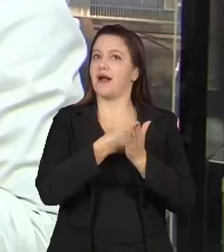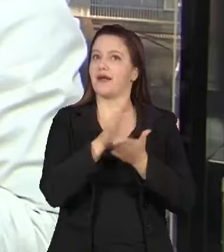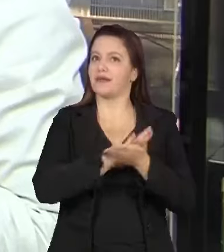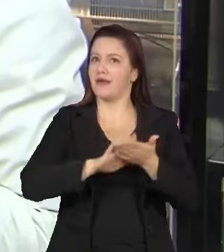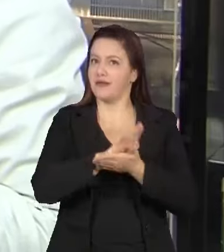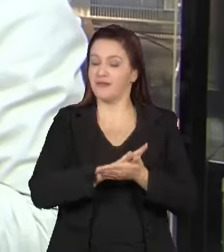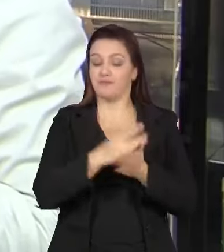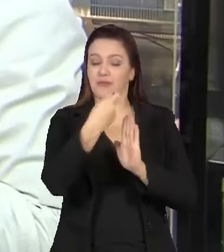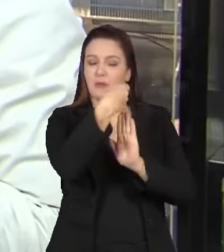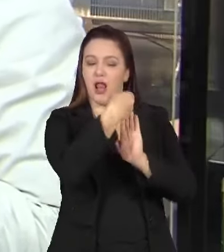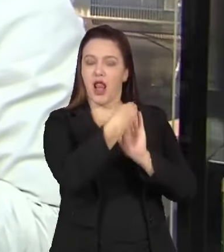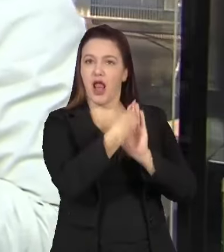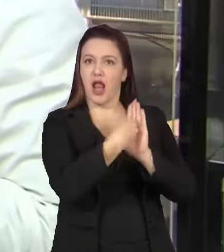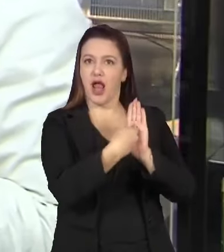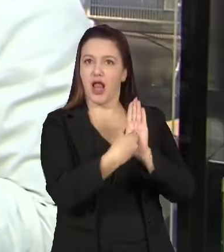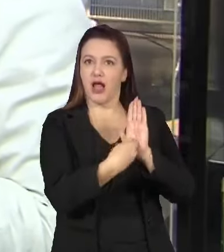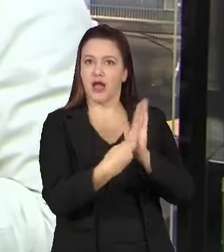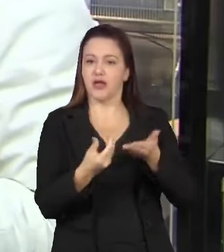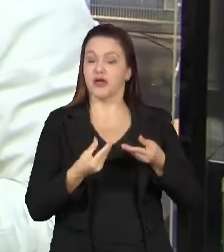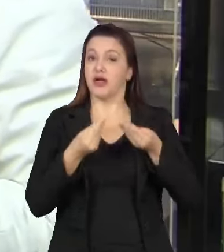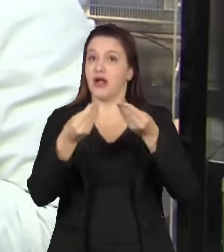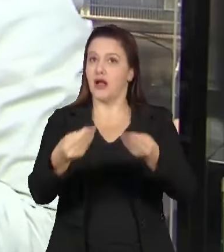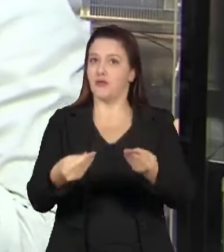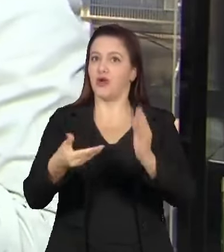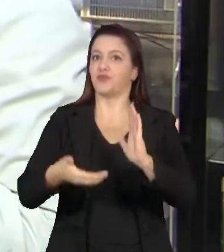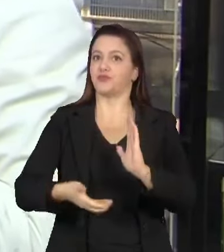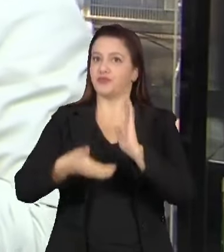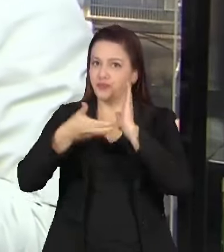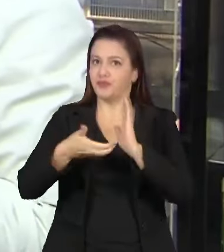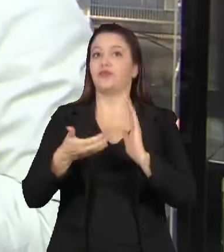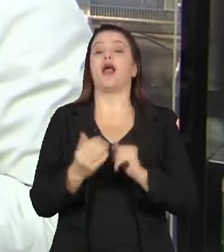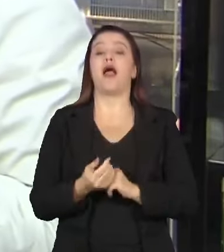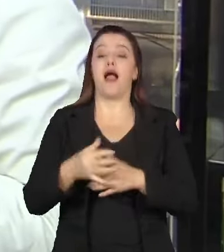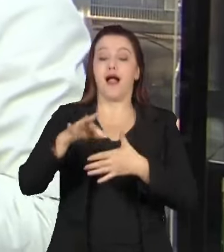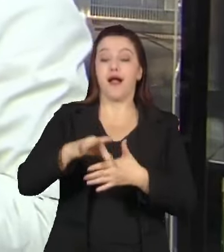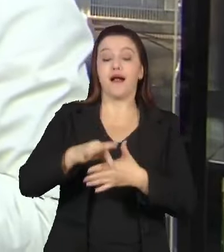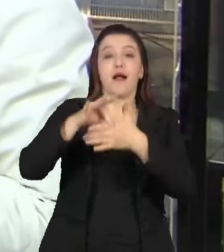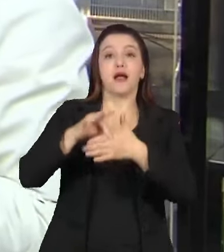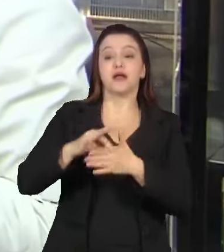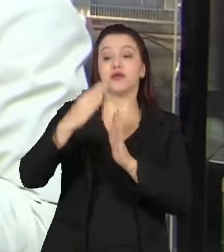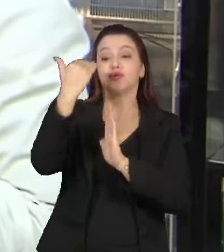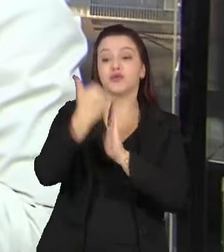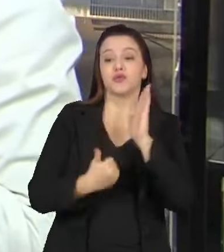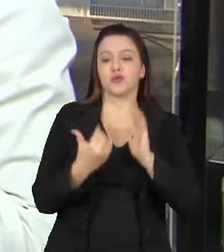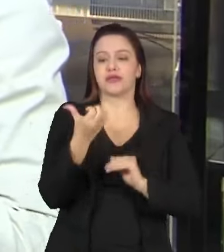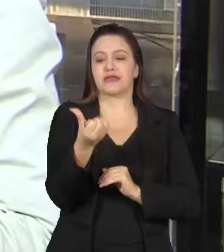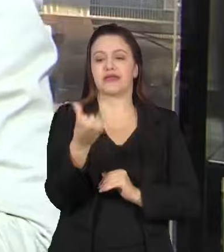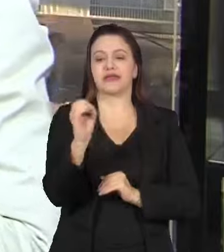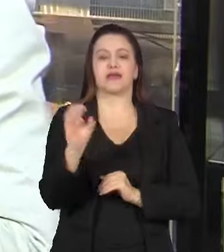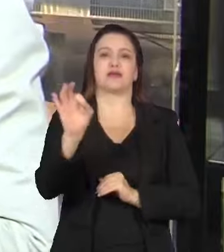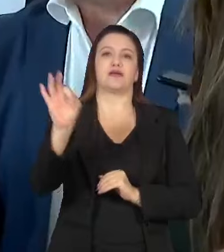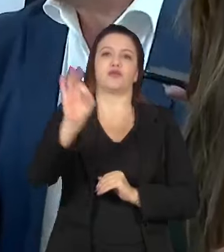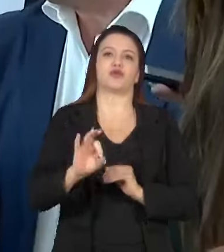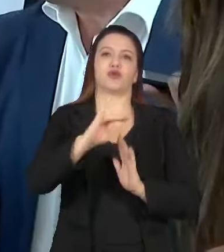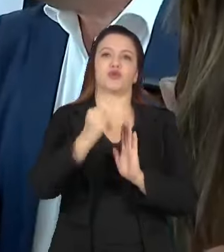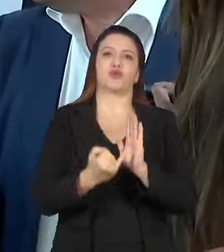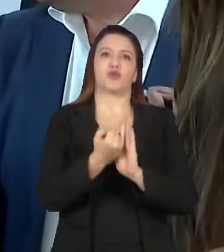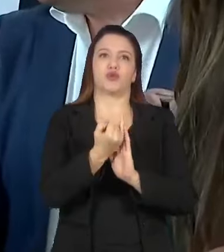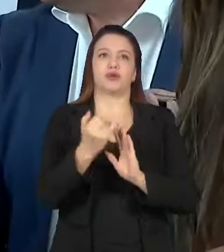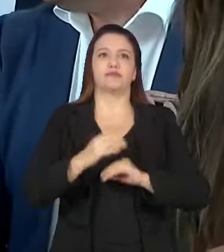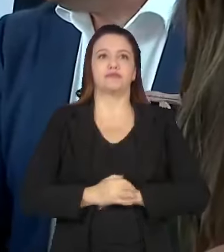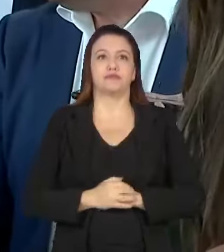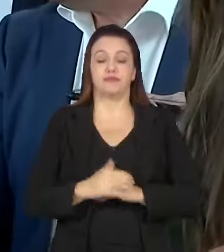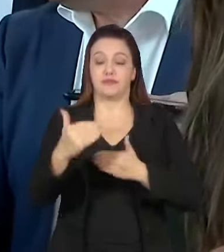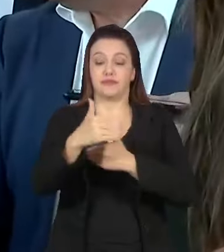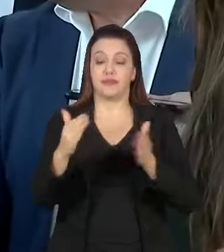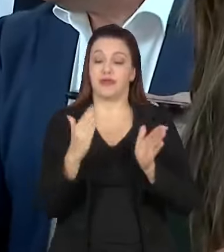original do texto encaminhado ao congresso as carnes teriam redução de 60% da alíquota padrão nós temos a cesta